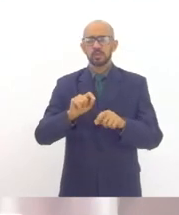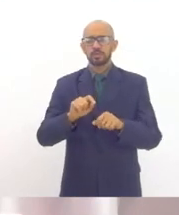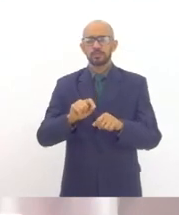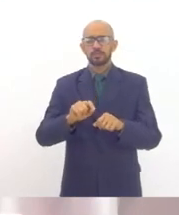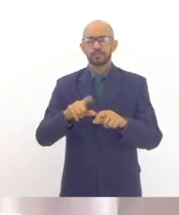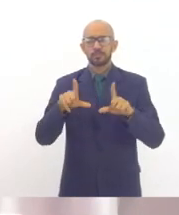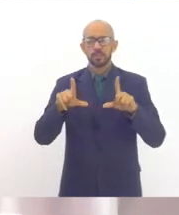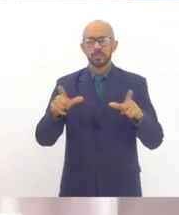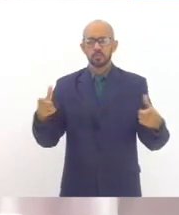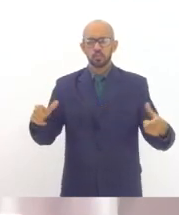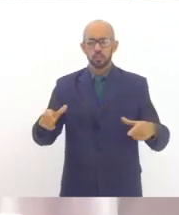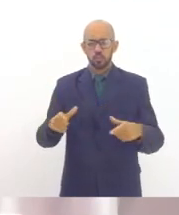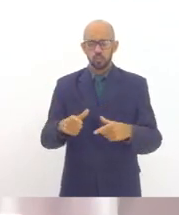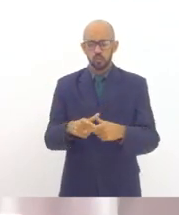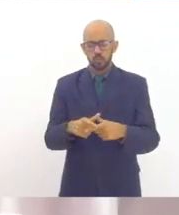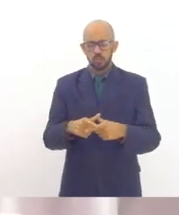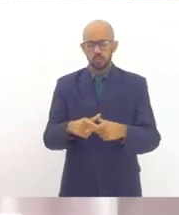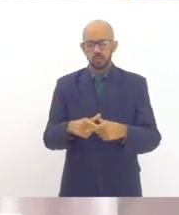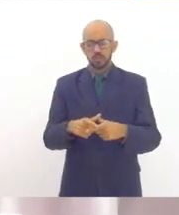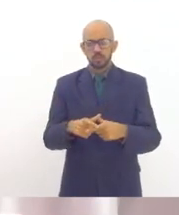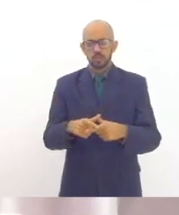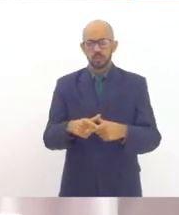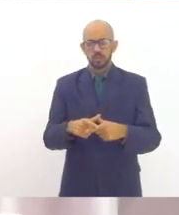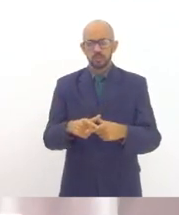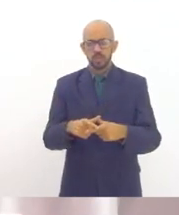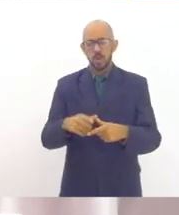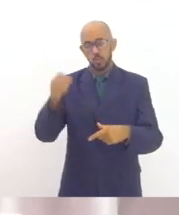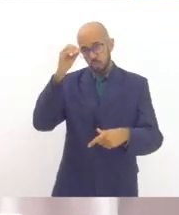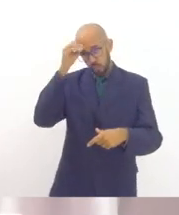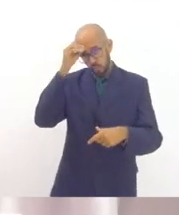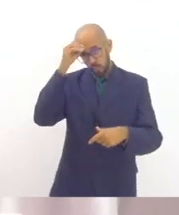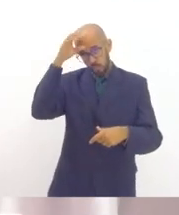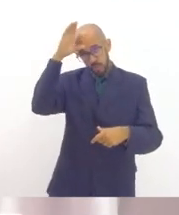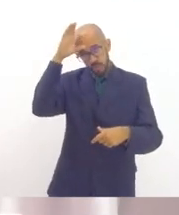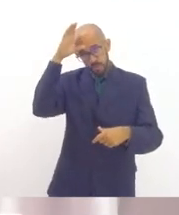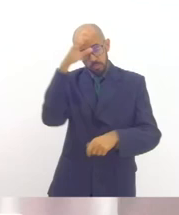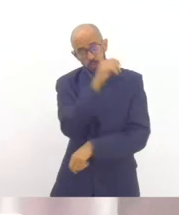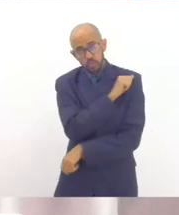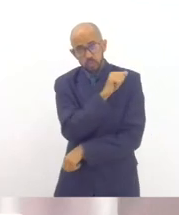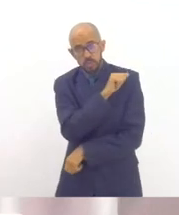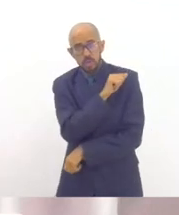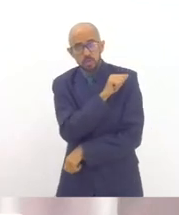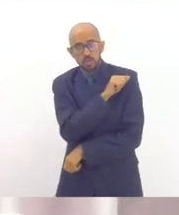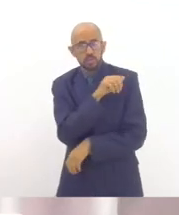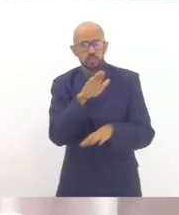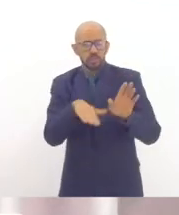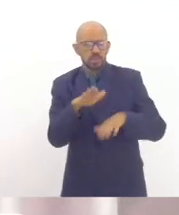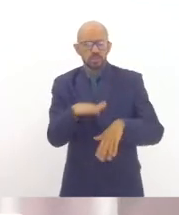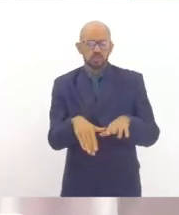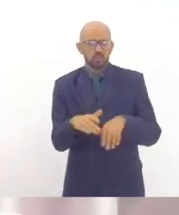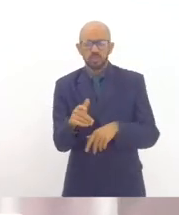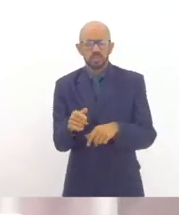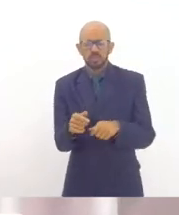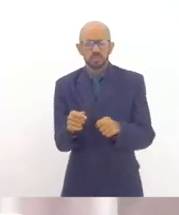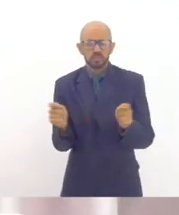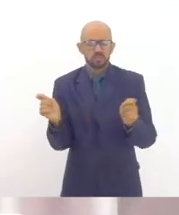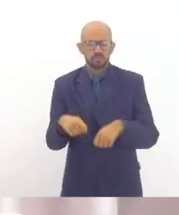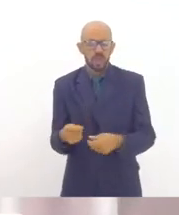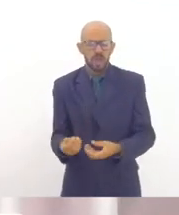a diminuição do processo formativo dos alunos, não dando, muitas vezes, possibilidade de que ele